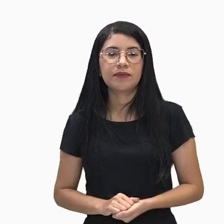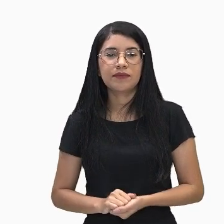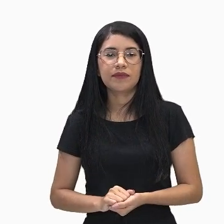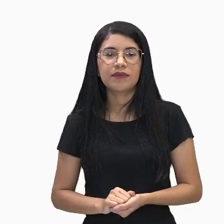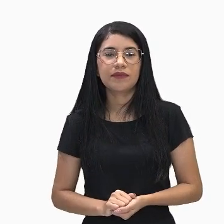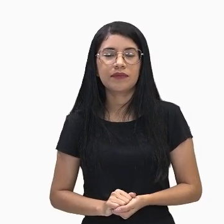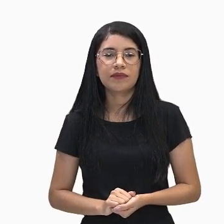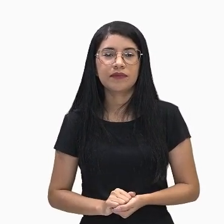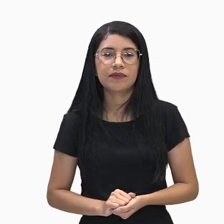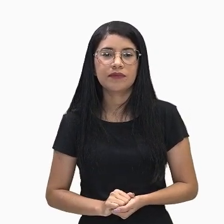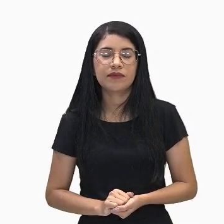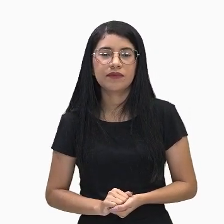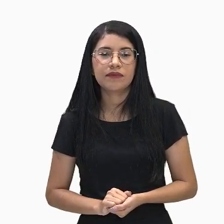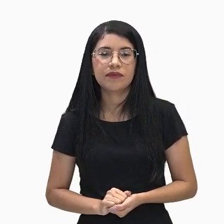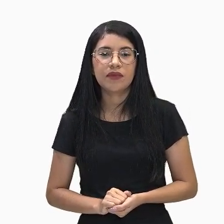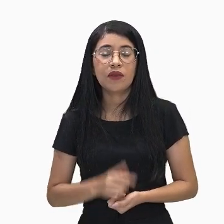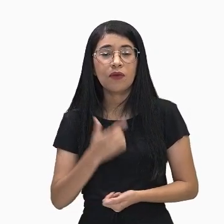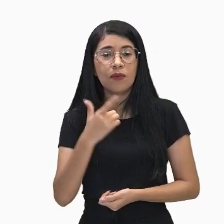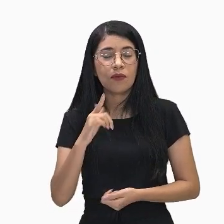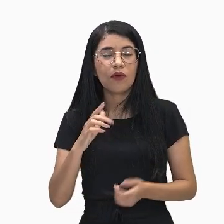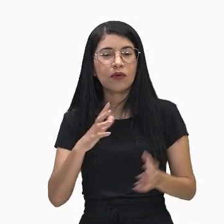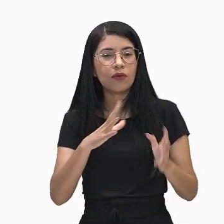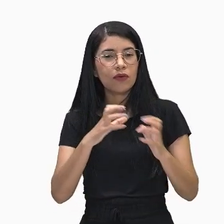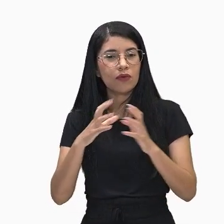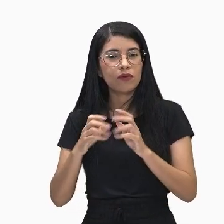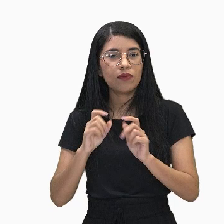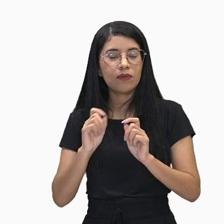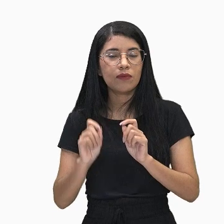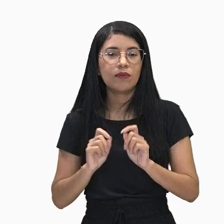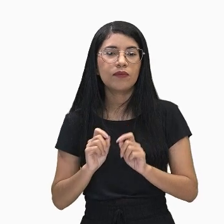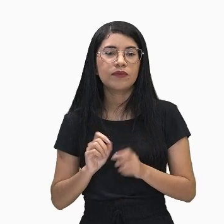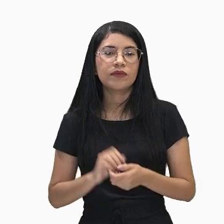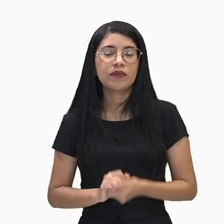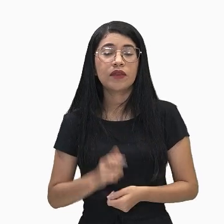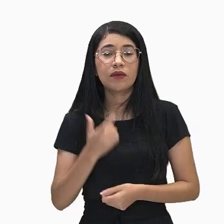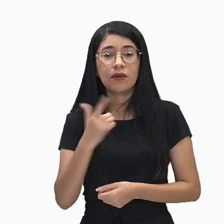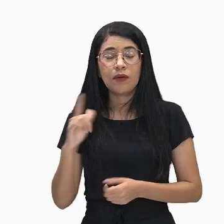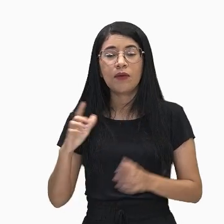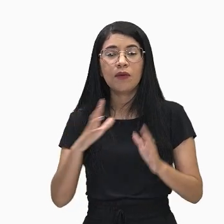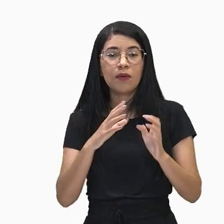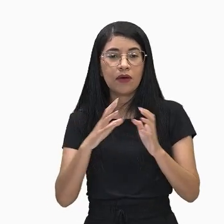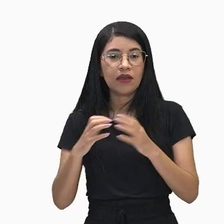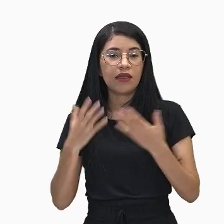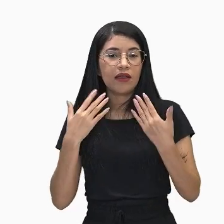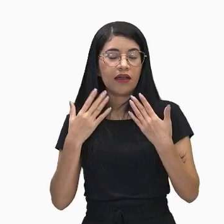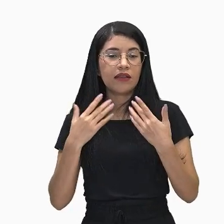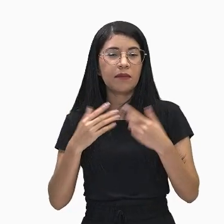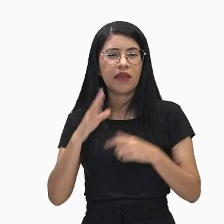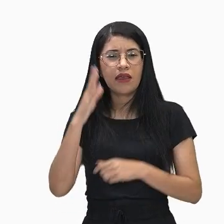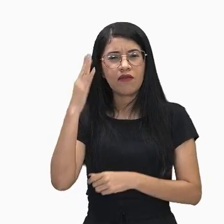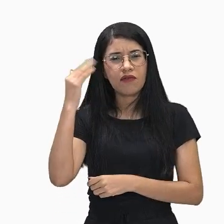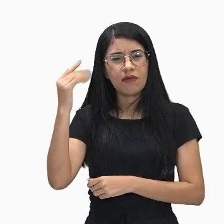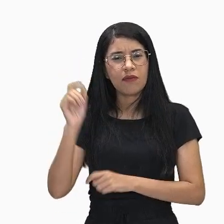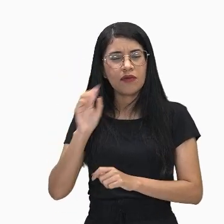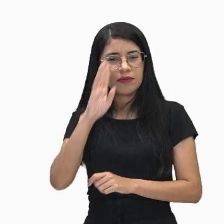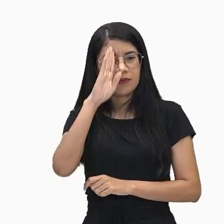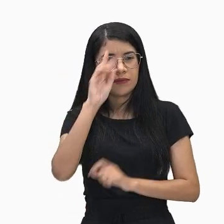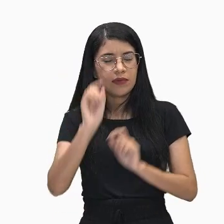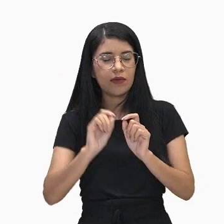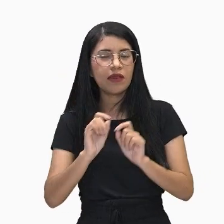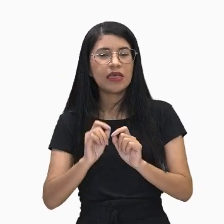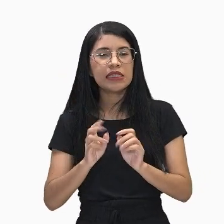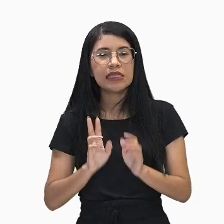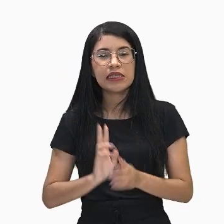pouco mais sobre um outro conflito, uma outra guerra quente, uma das guerras mais famosas, que é muito